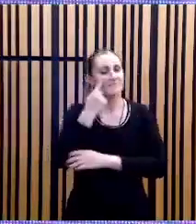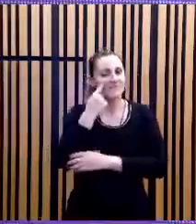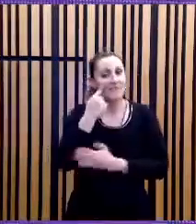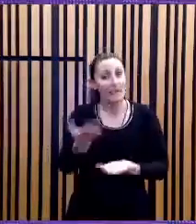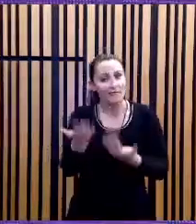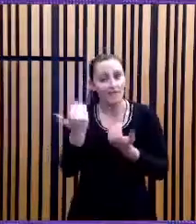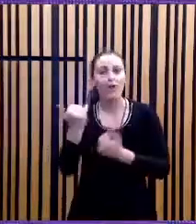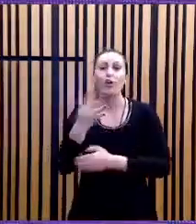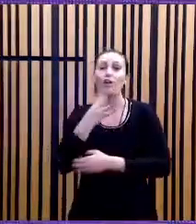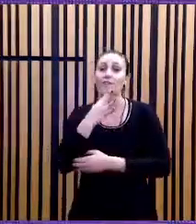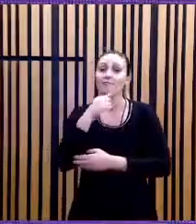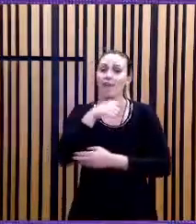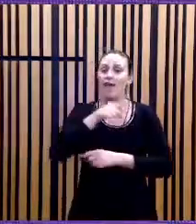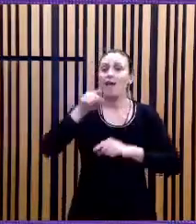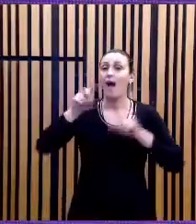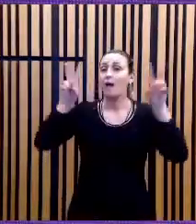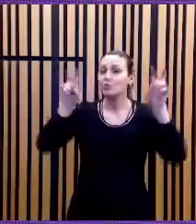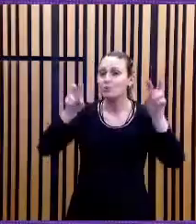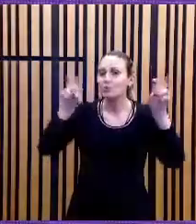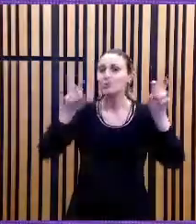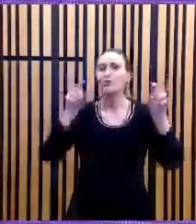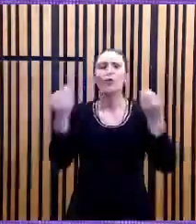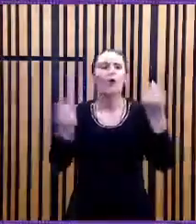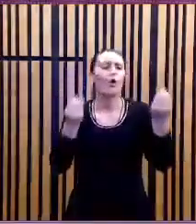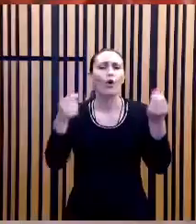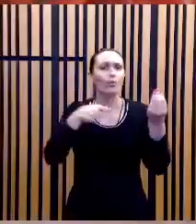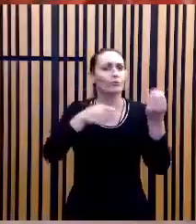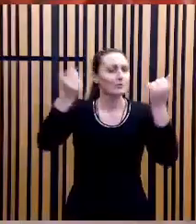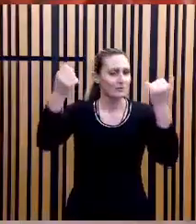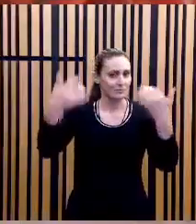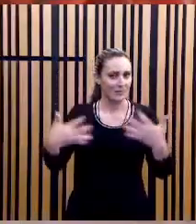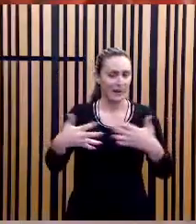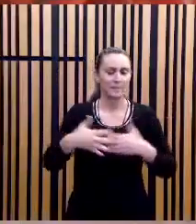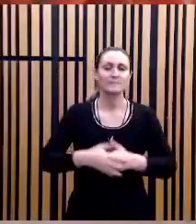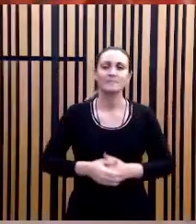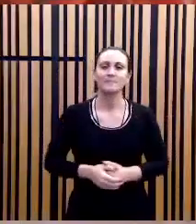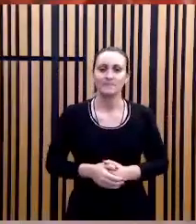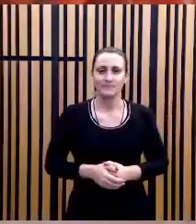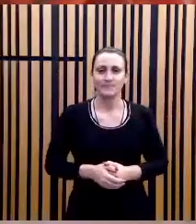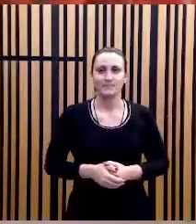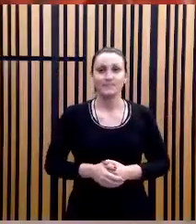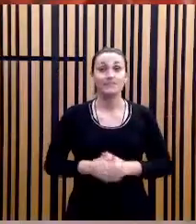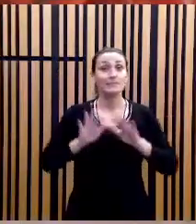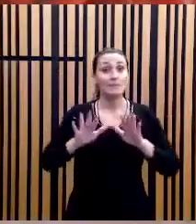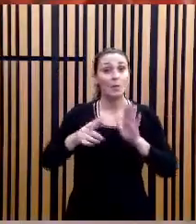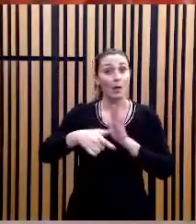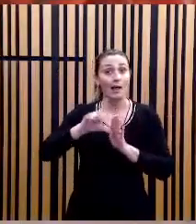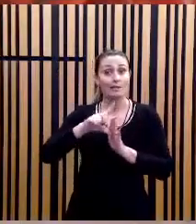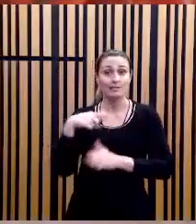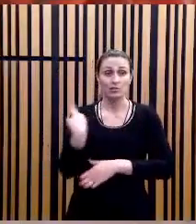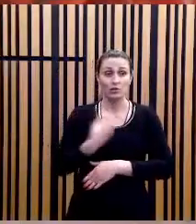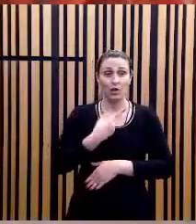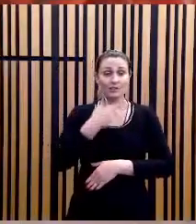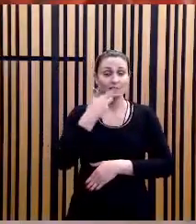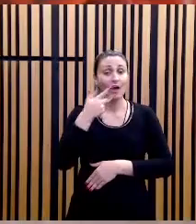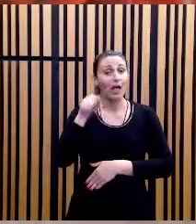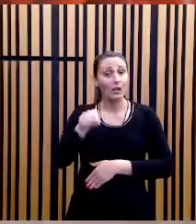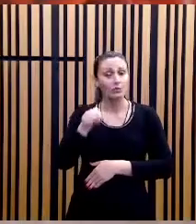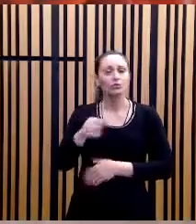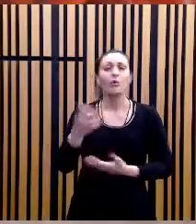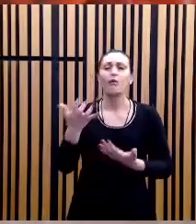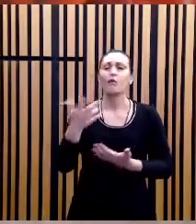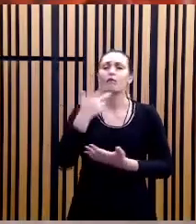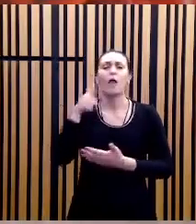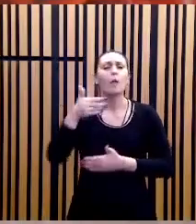nessa atividade para descobrir o que é isso. Antes da gente falar um pouco sobre isso, a gente quer falar sobre o processo seletivo